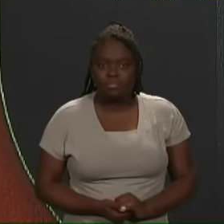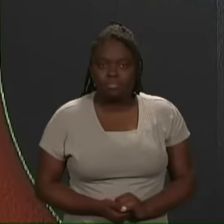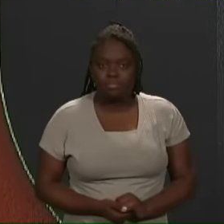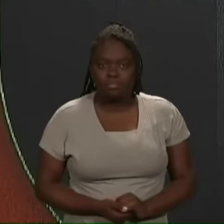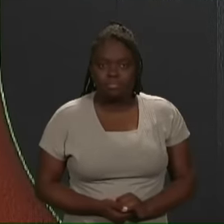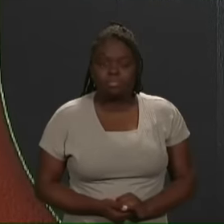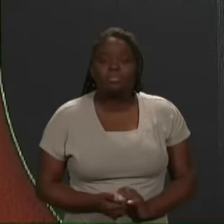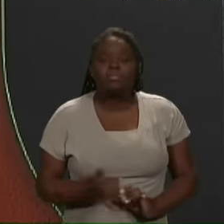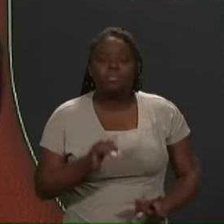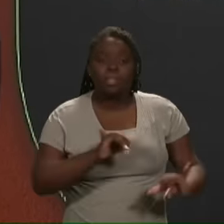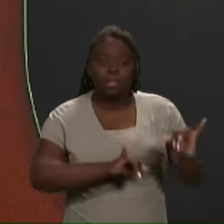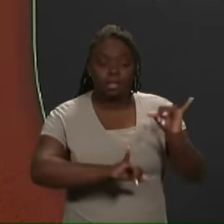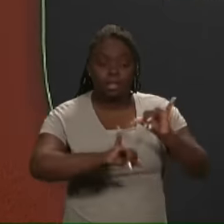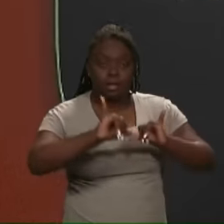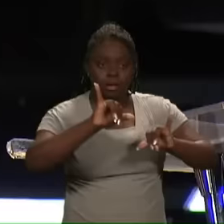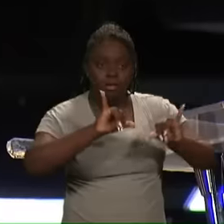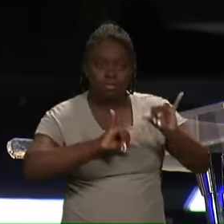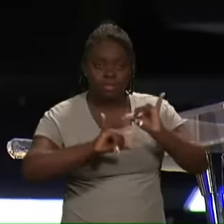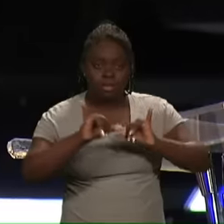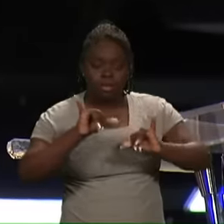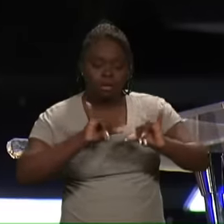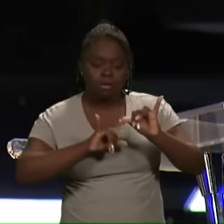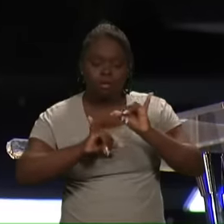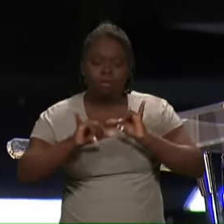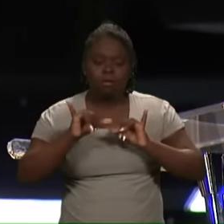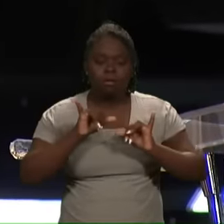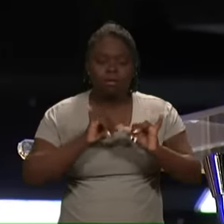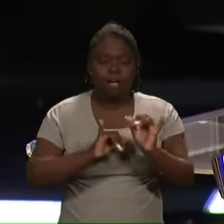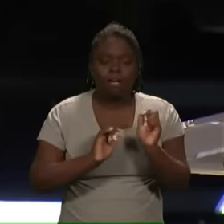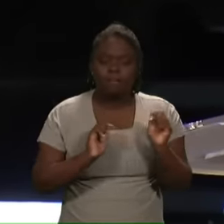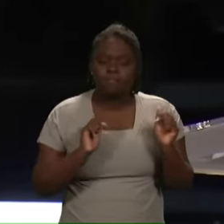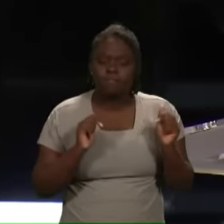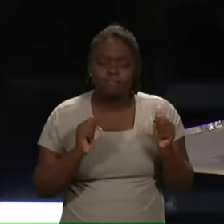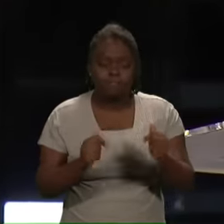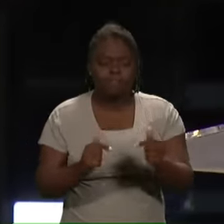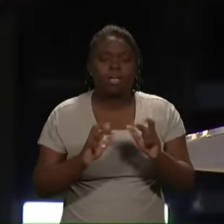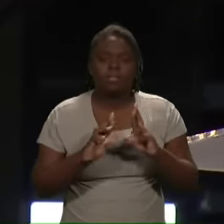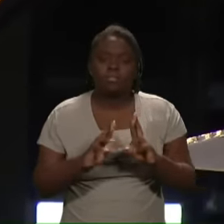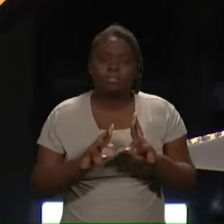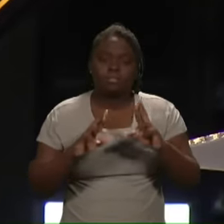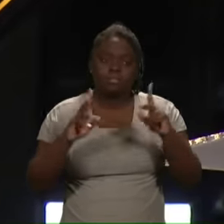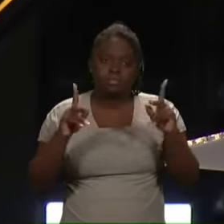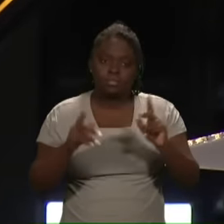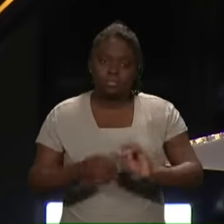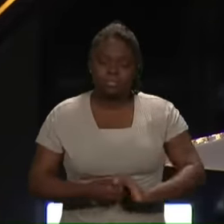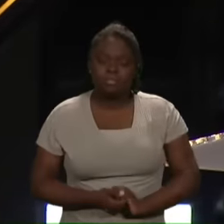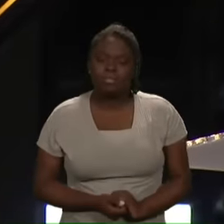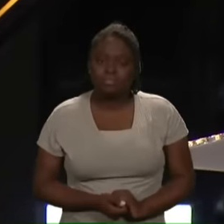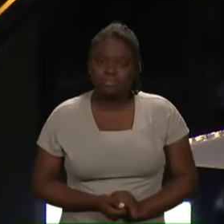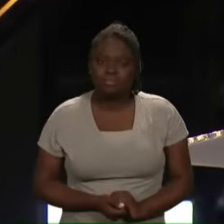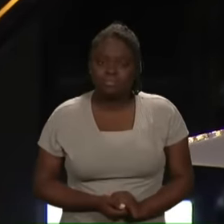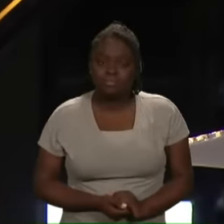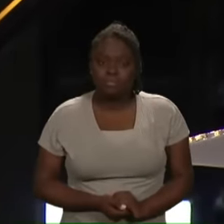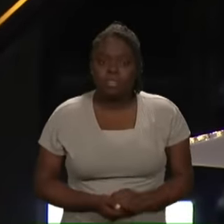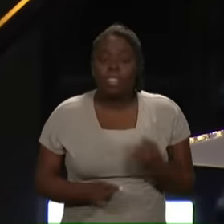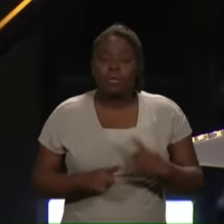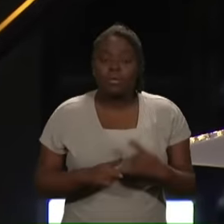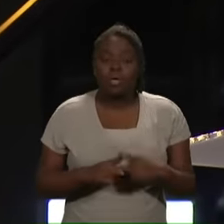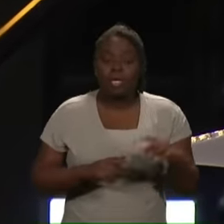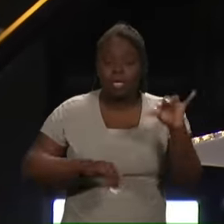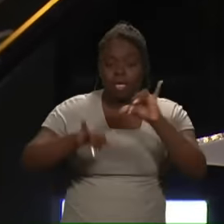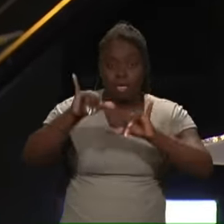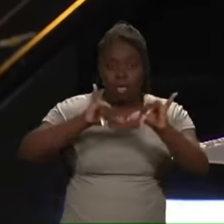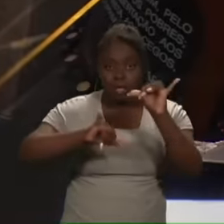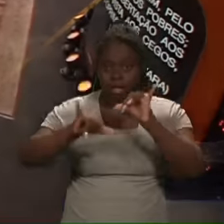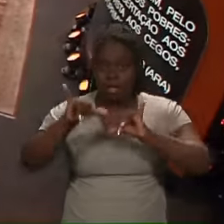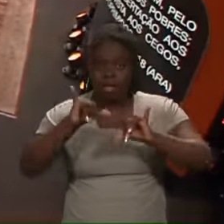A unção faz toda a diferença. Porque a unção